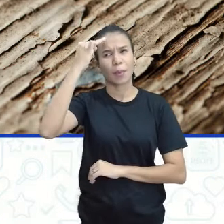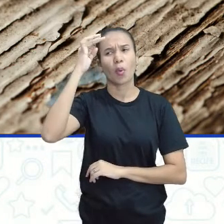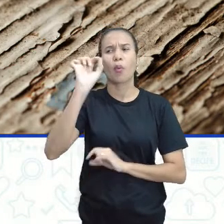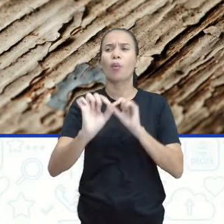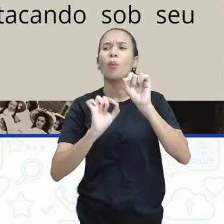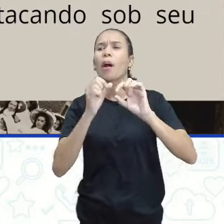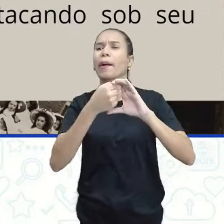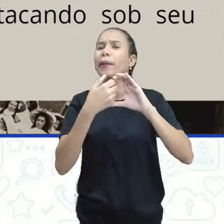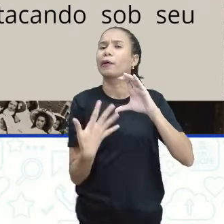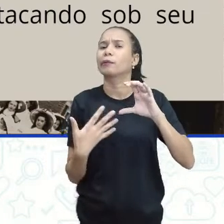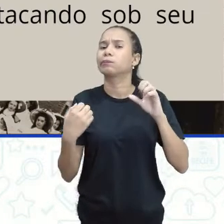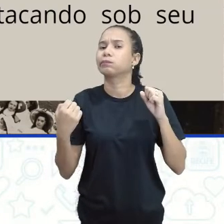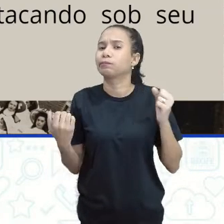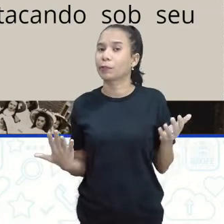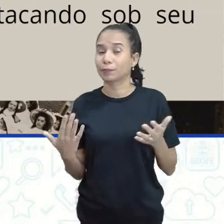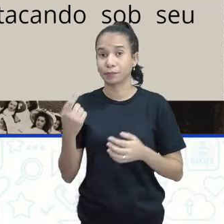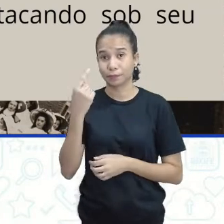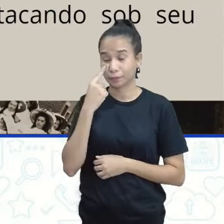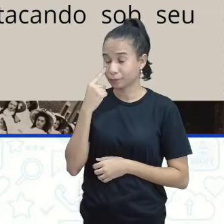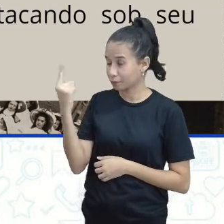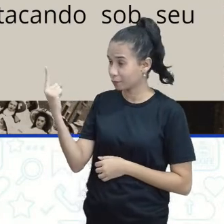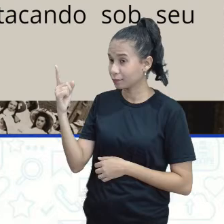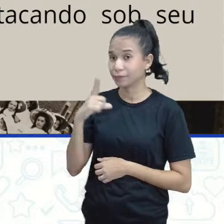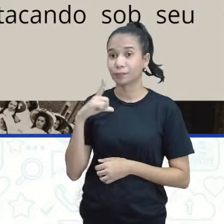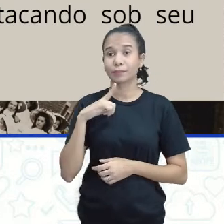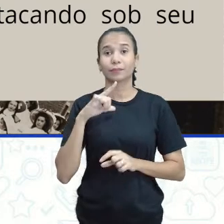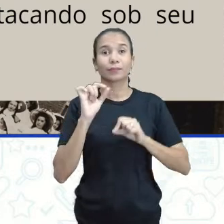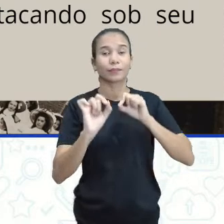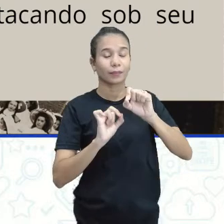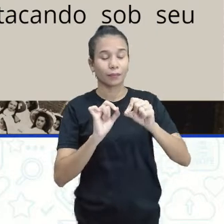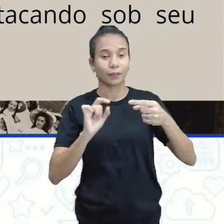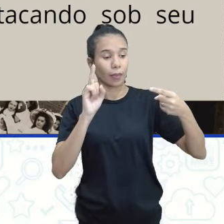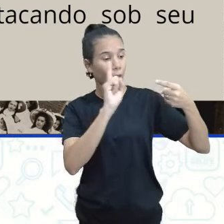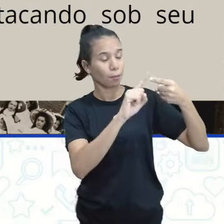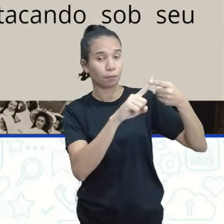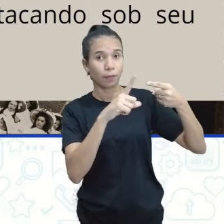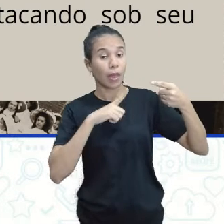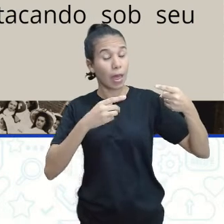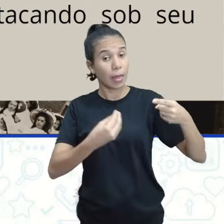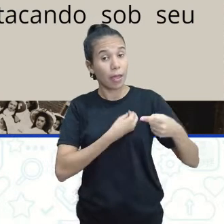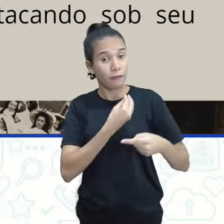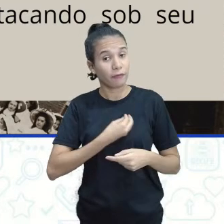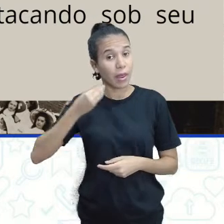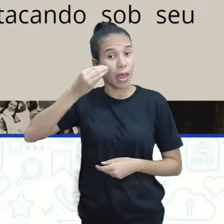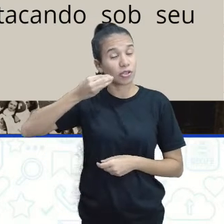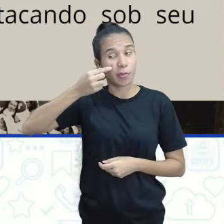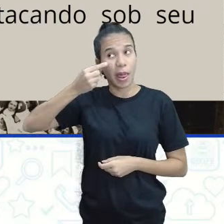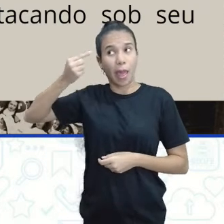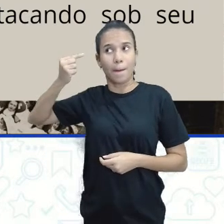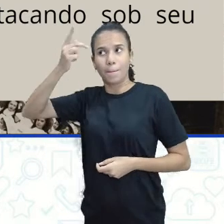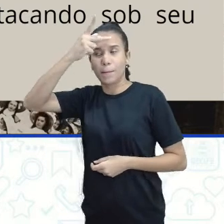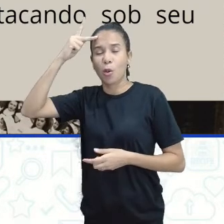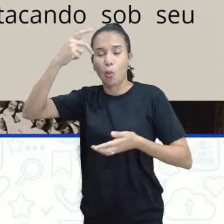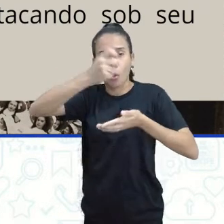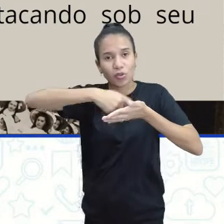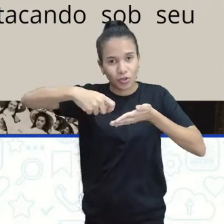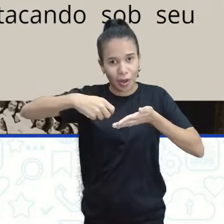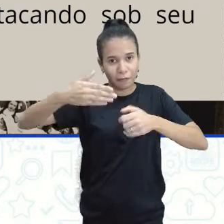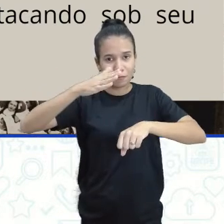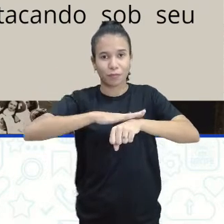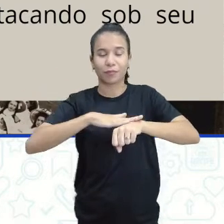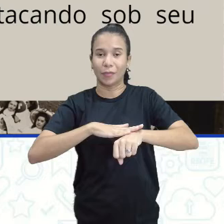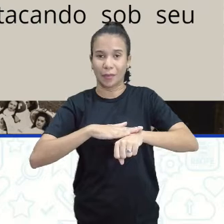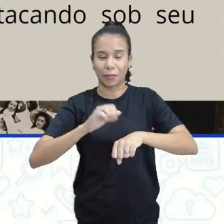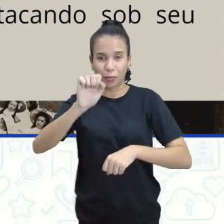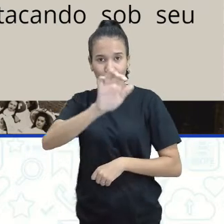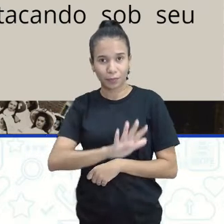as características? A gente tem o quê? Traz fatos vividos por quem escreve, situados no tempo e no